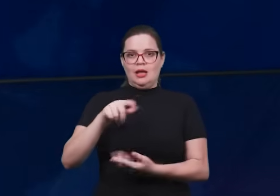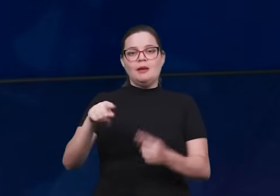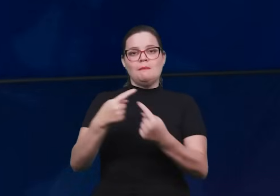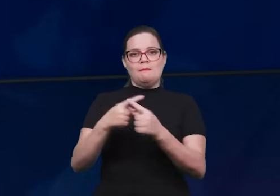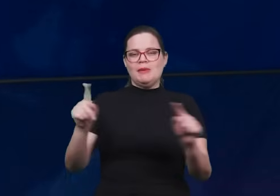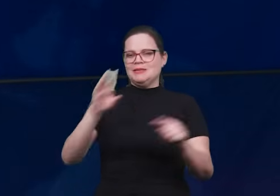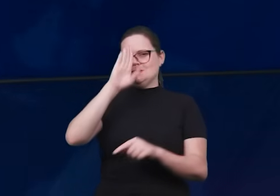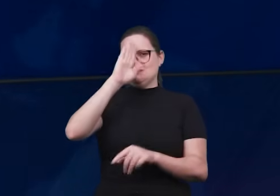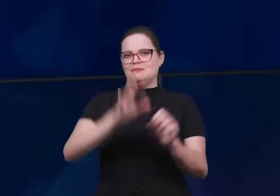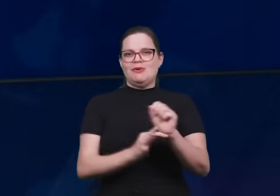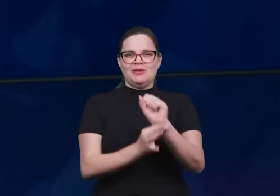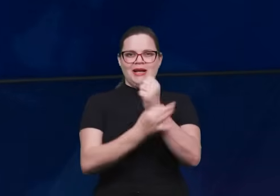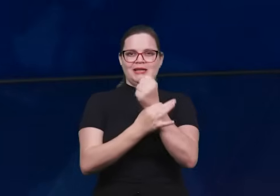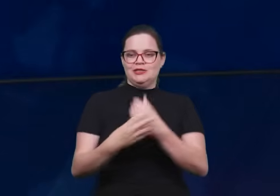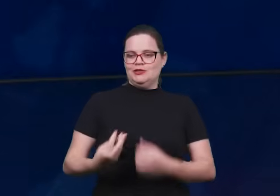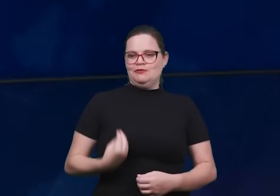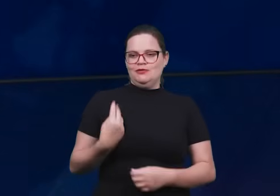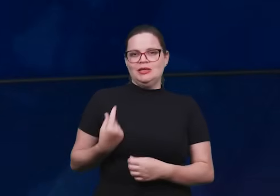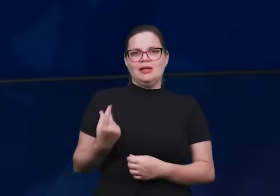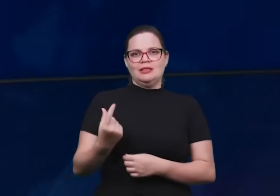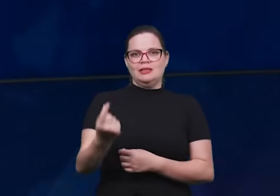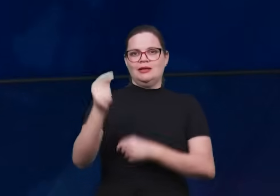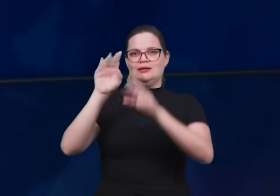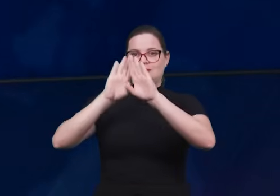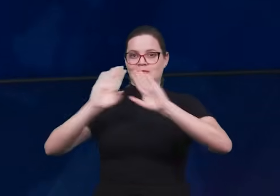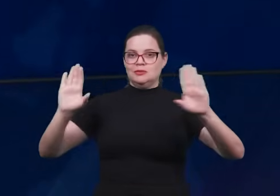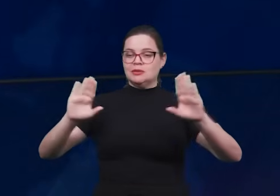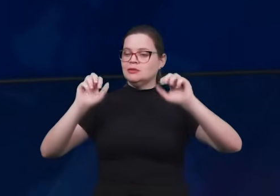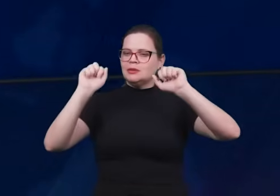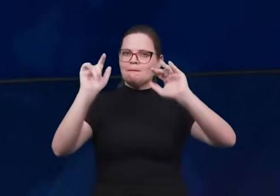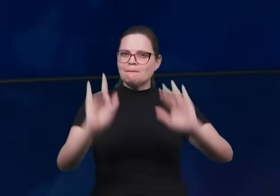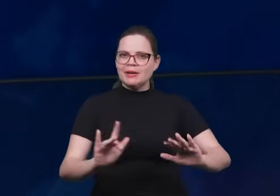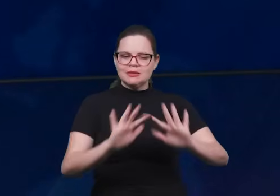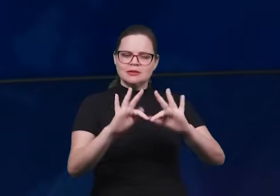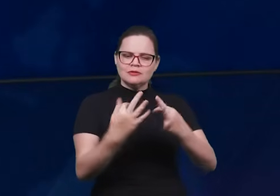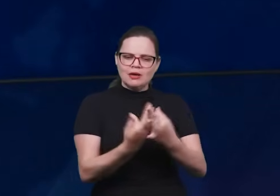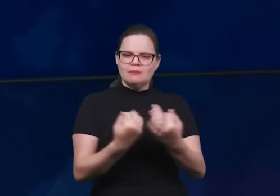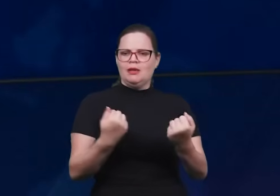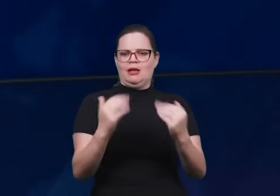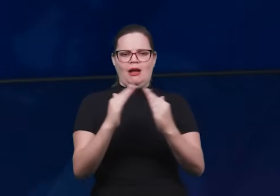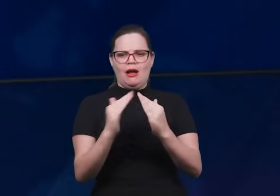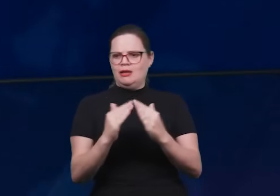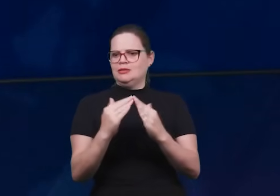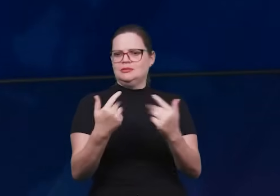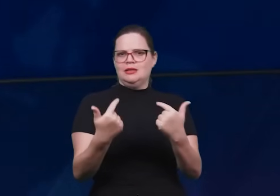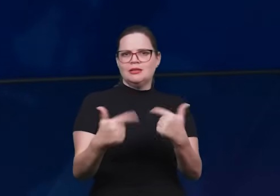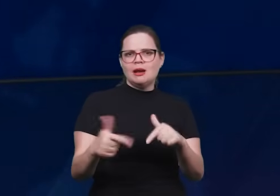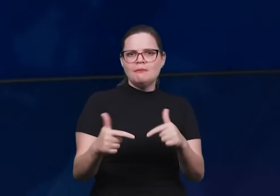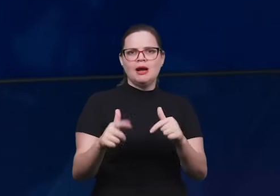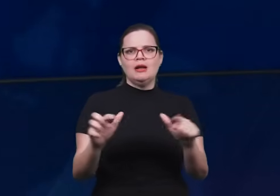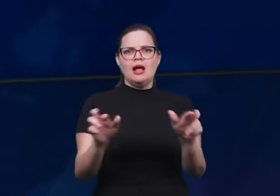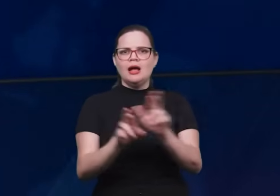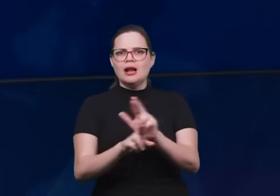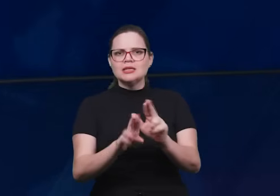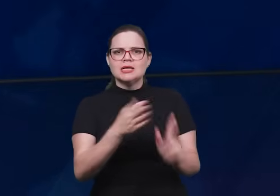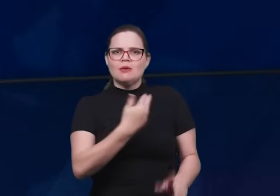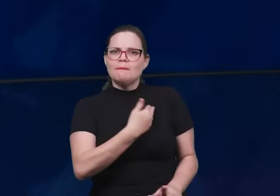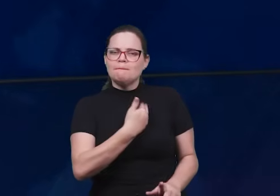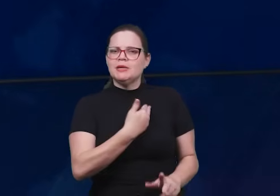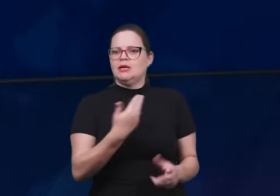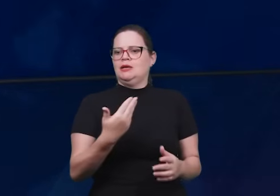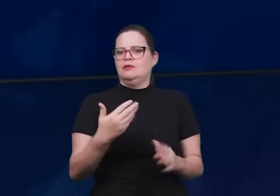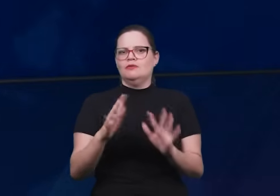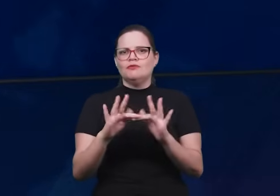feliz na eternidade. Bênçãos nos lares, nas famílias, no trabalho, no relacionamento com os